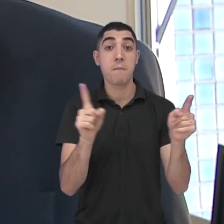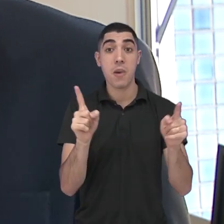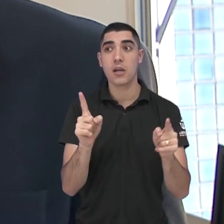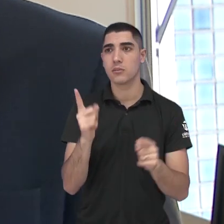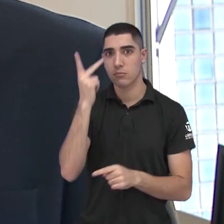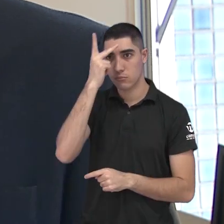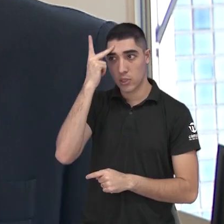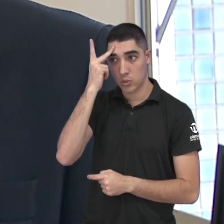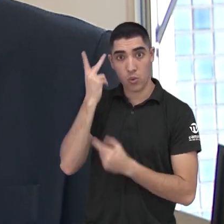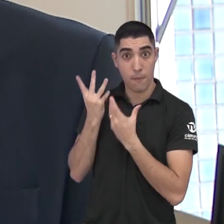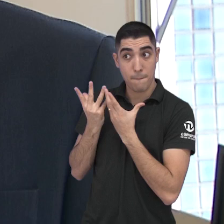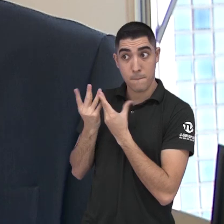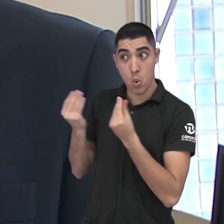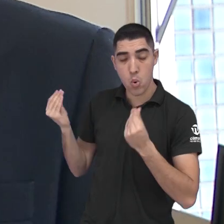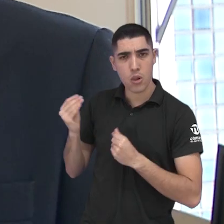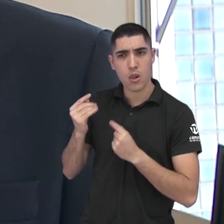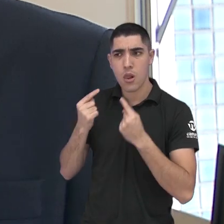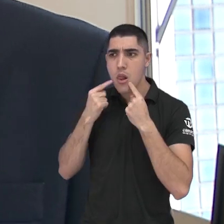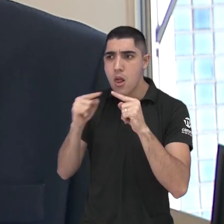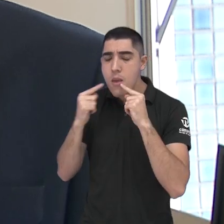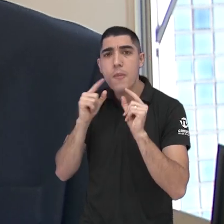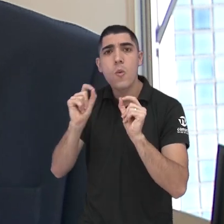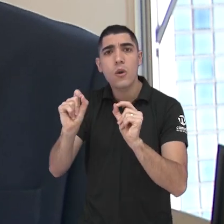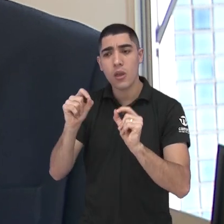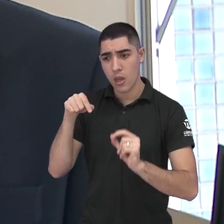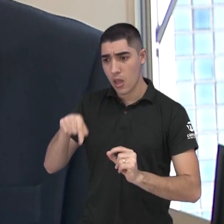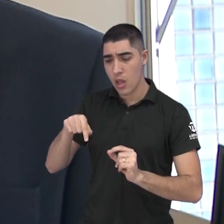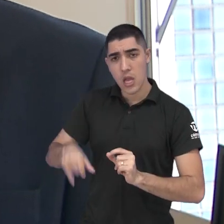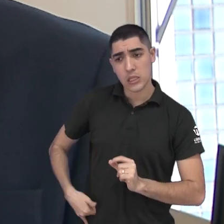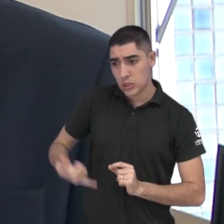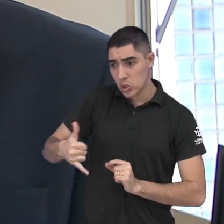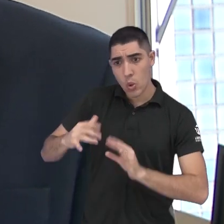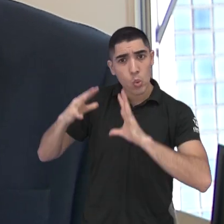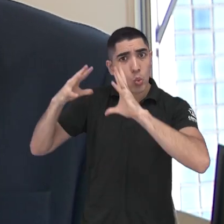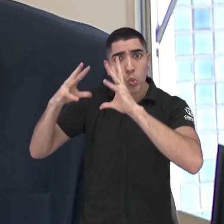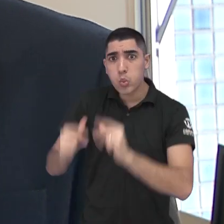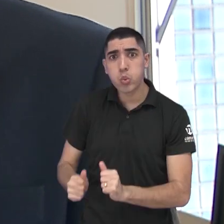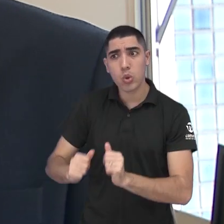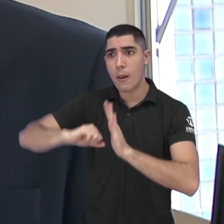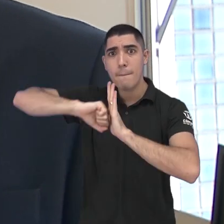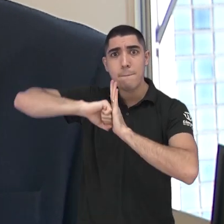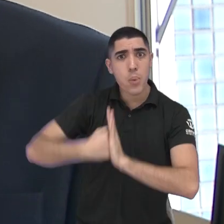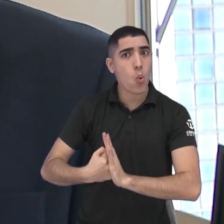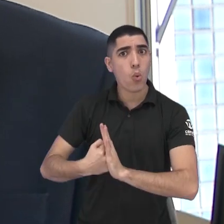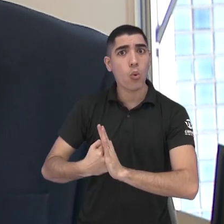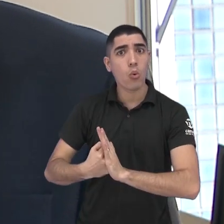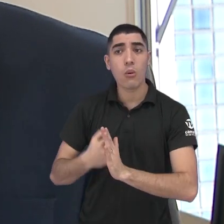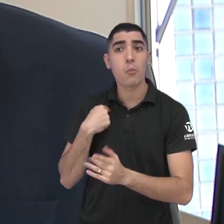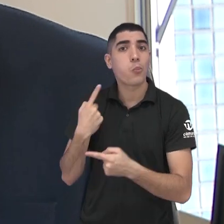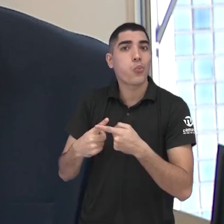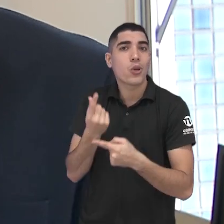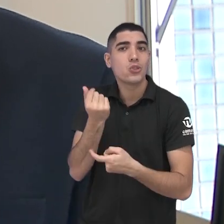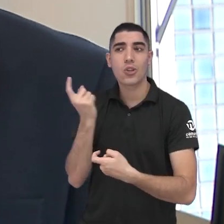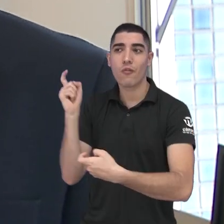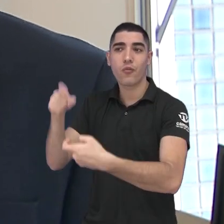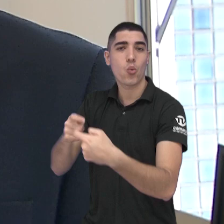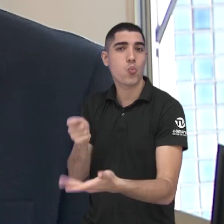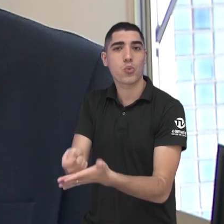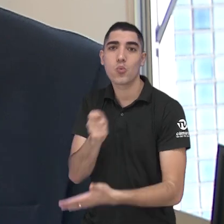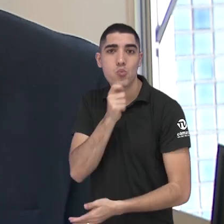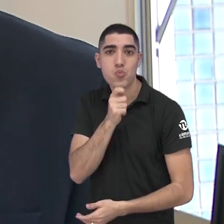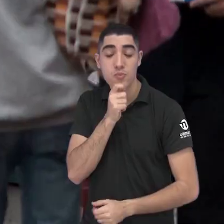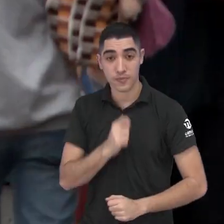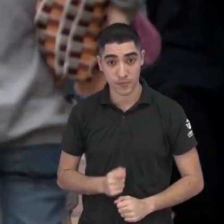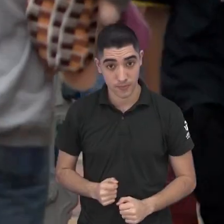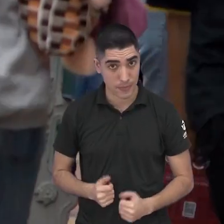funcionando segundo a empresa. Mas muitas pessoas estão relatando que o celular é inteiramente bloqueado pelo aplicativo se ela não